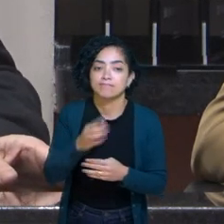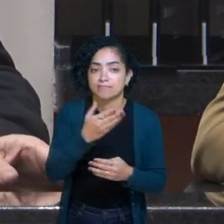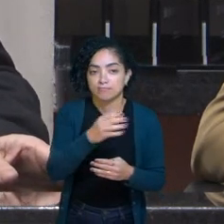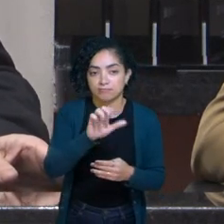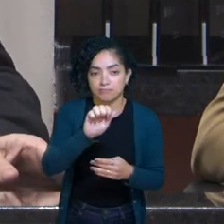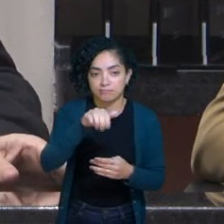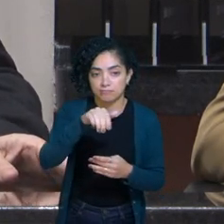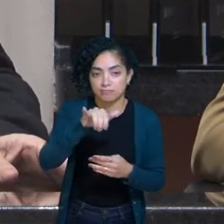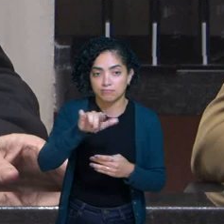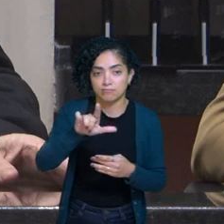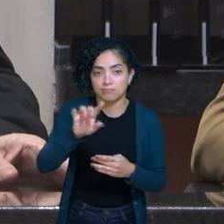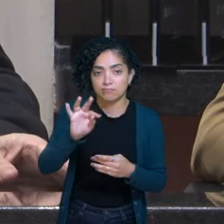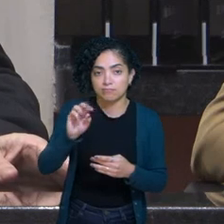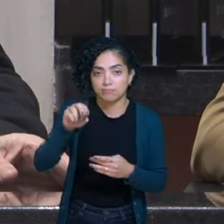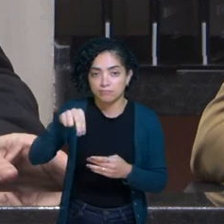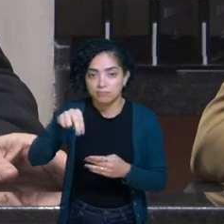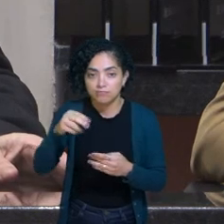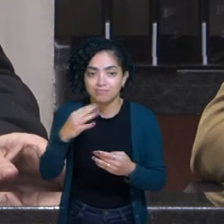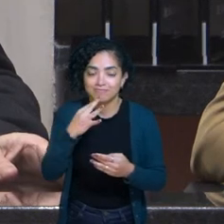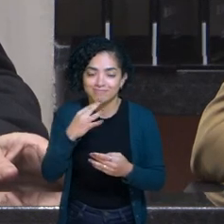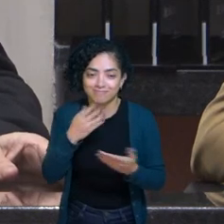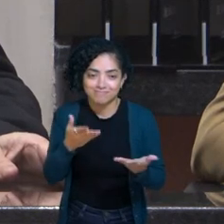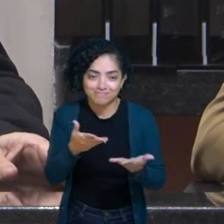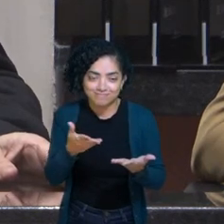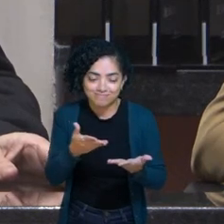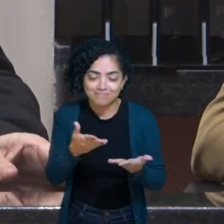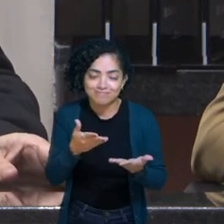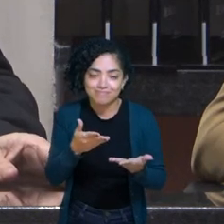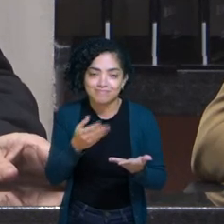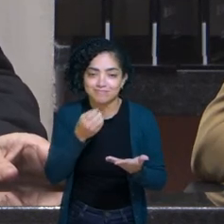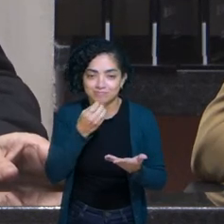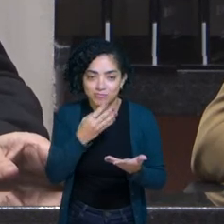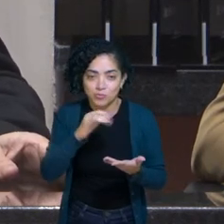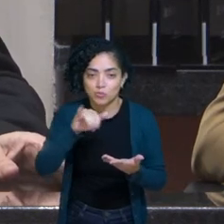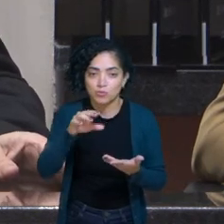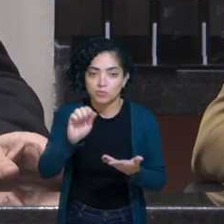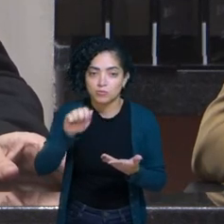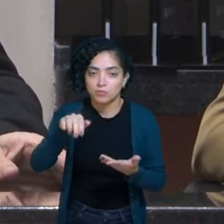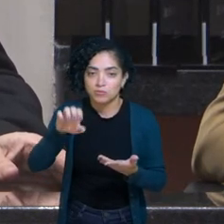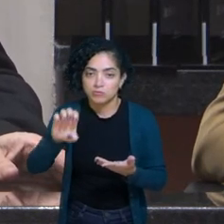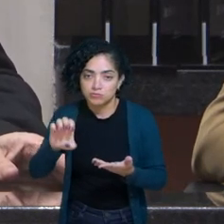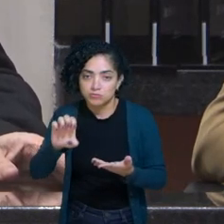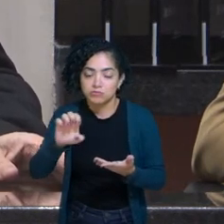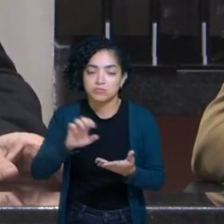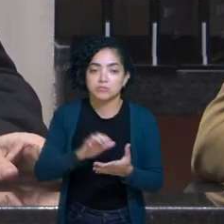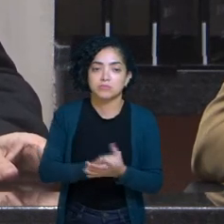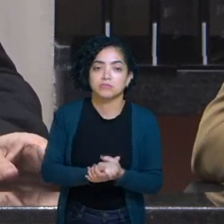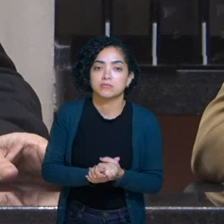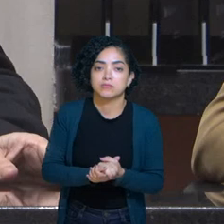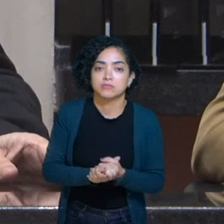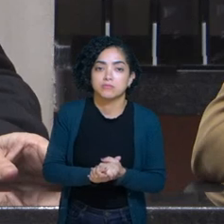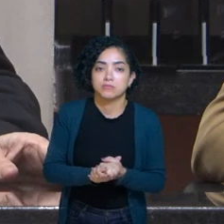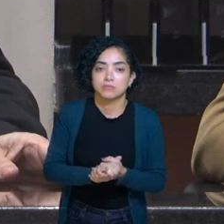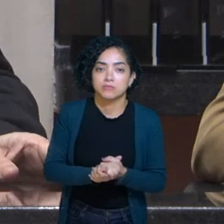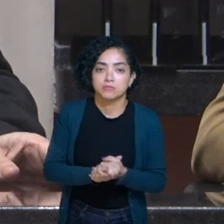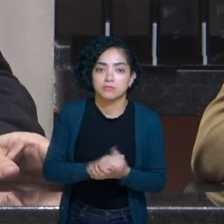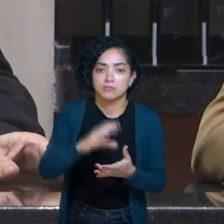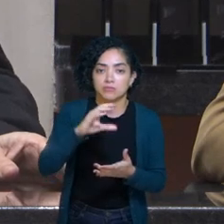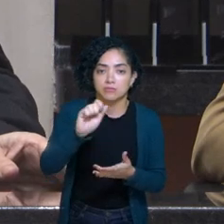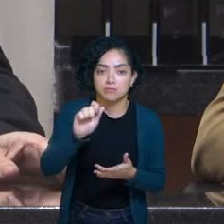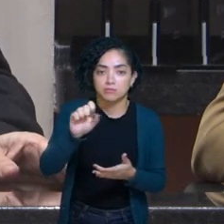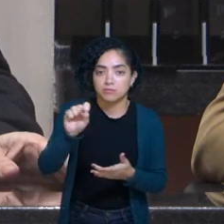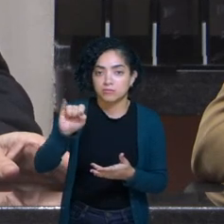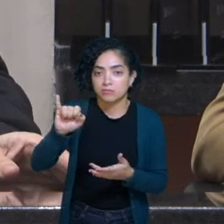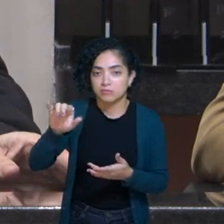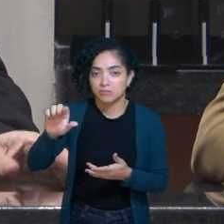eu conheci agora na na reta final bacana a Jane que esteve conosco desde o princípio a cásia que esteve aqui